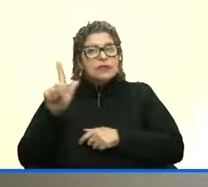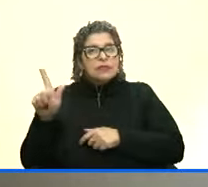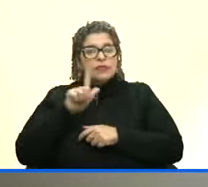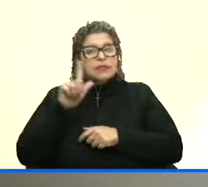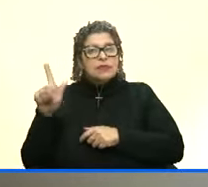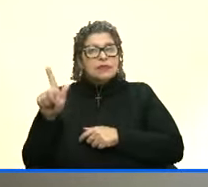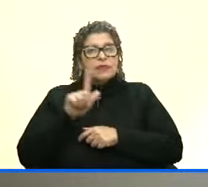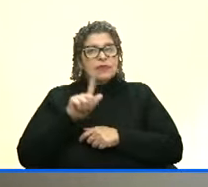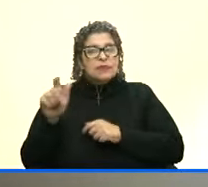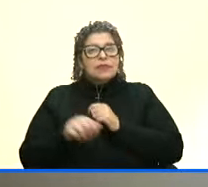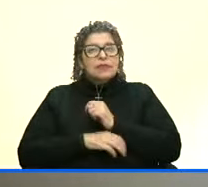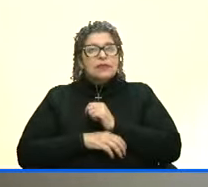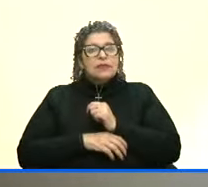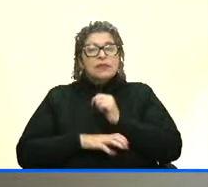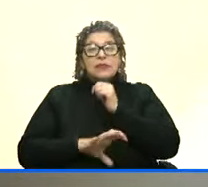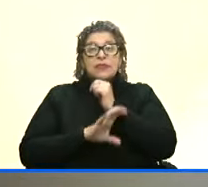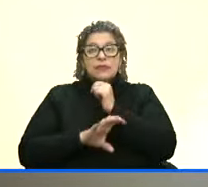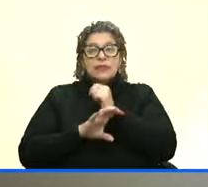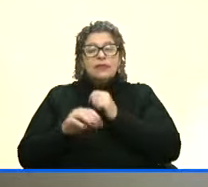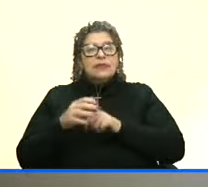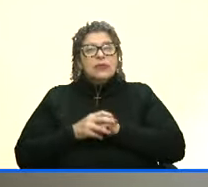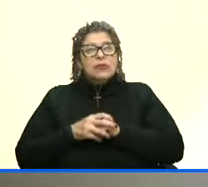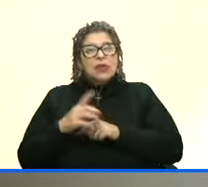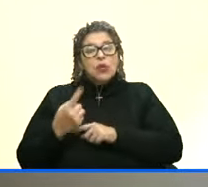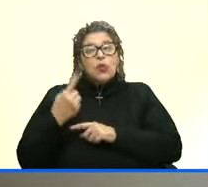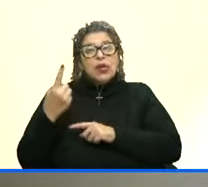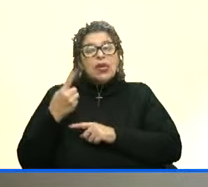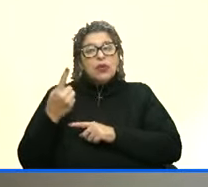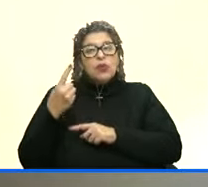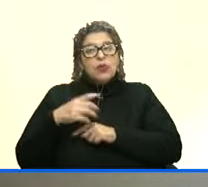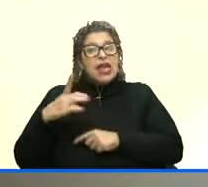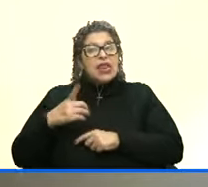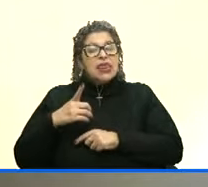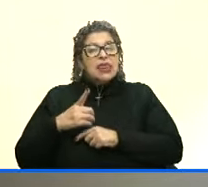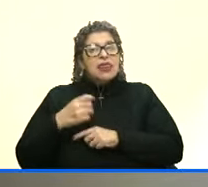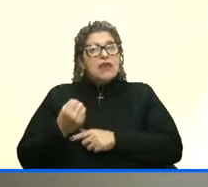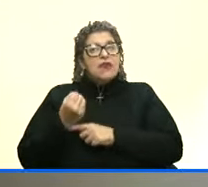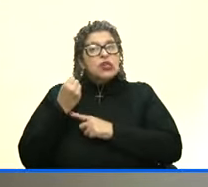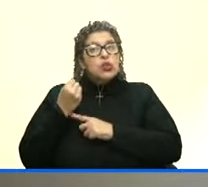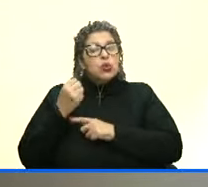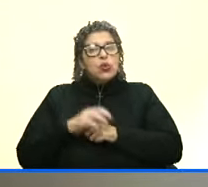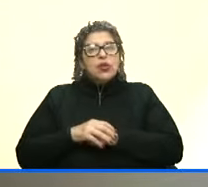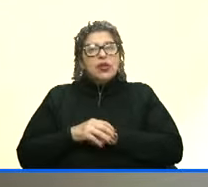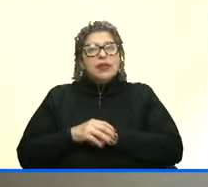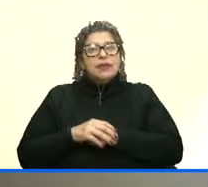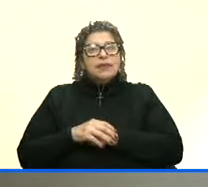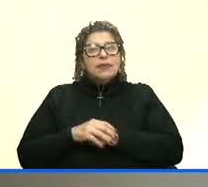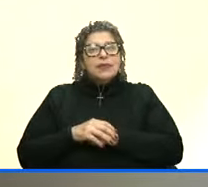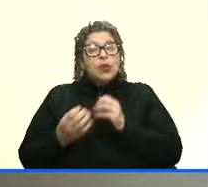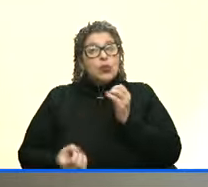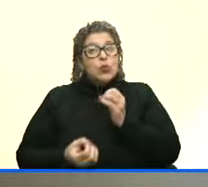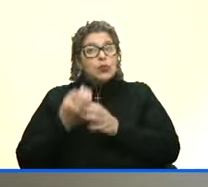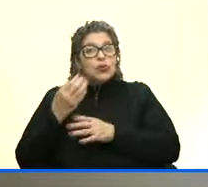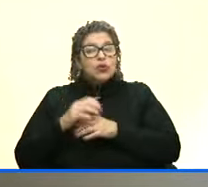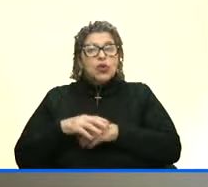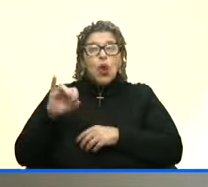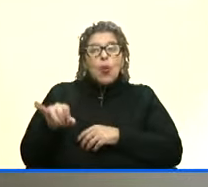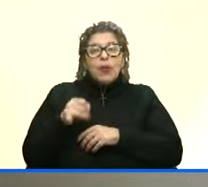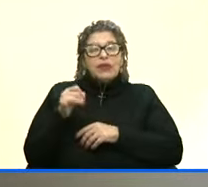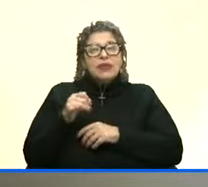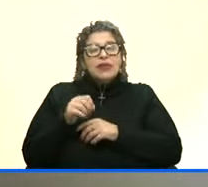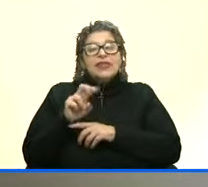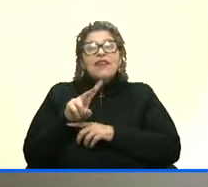Canela. Então, eu era defensora única da comarca. Atuava em todas as áreas. E surgiu a oportunidade, então abriu